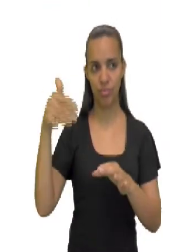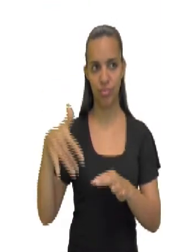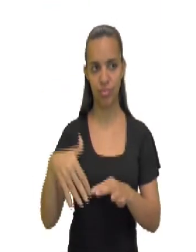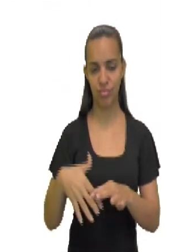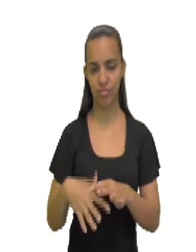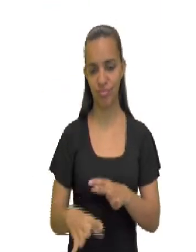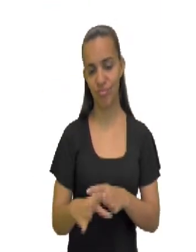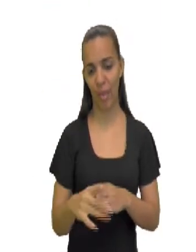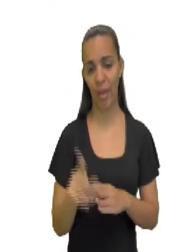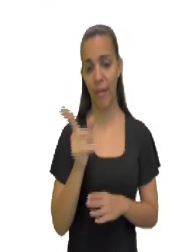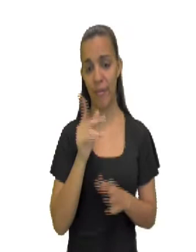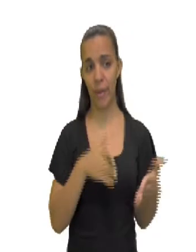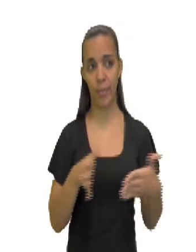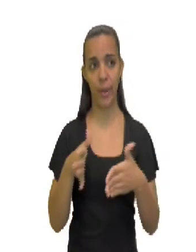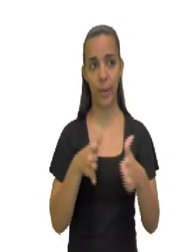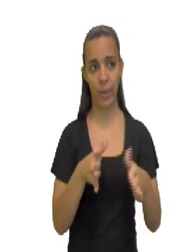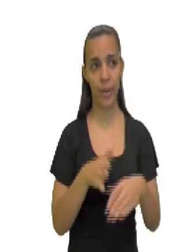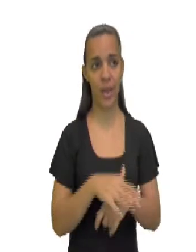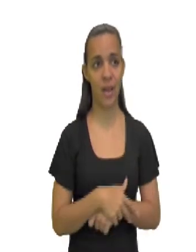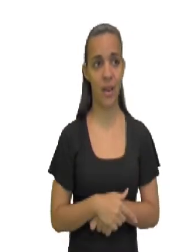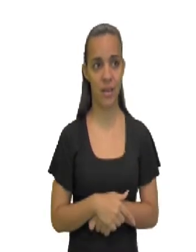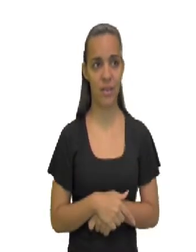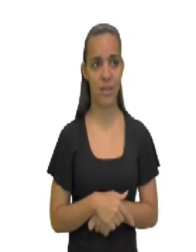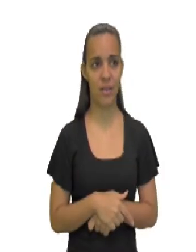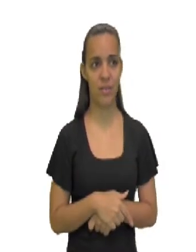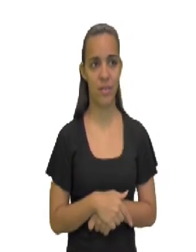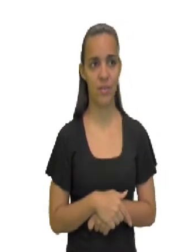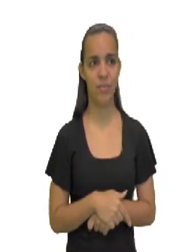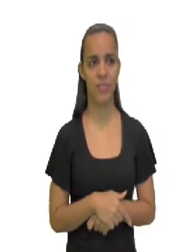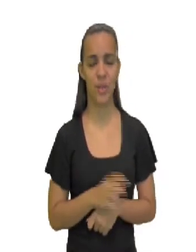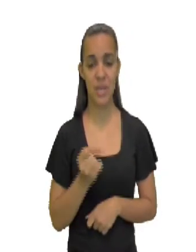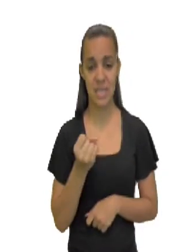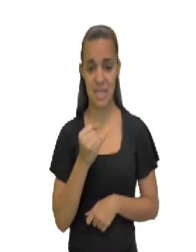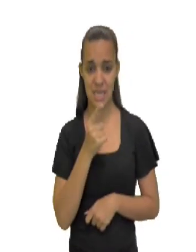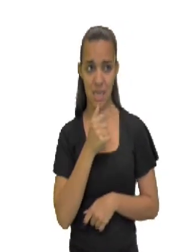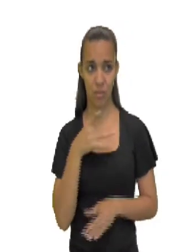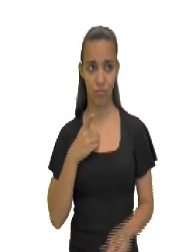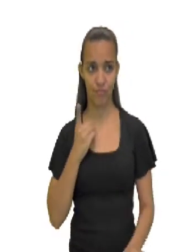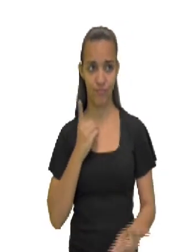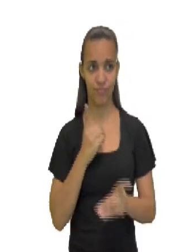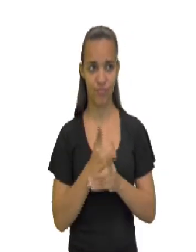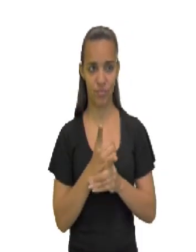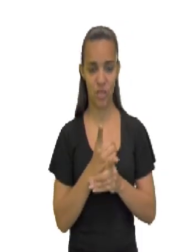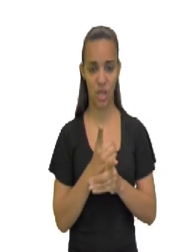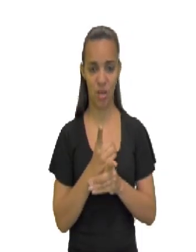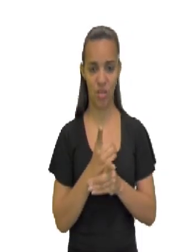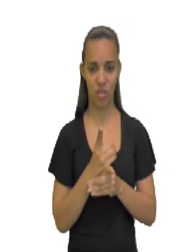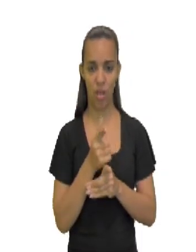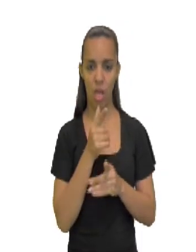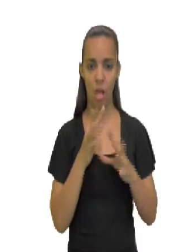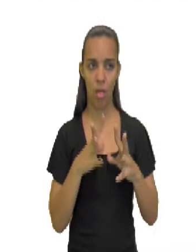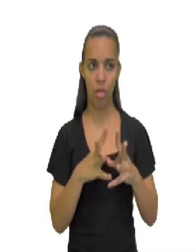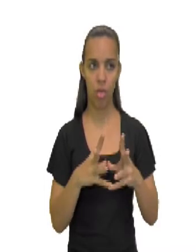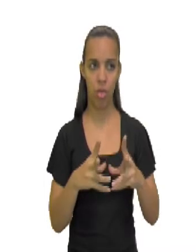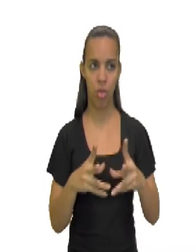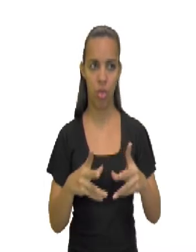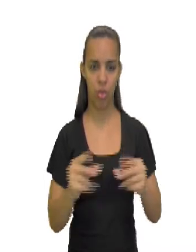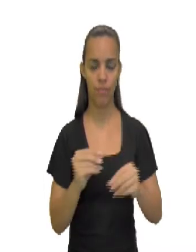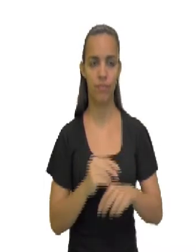para o rio. Pois as águas que ali se encontram, elas vão desaguar neste